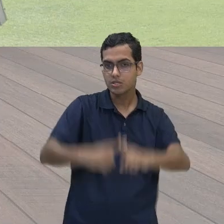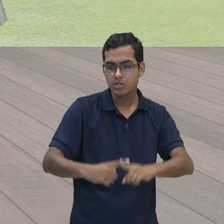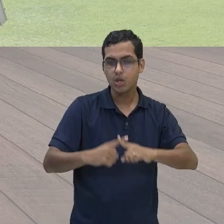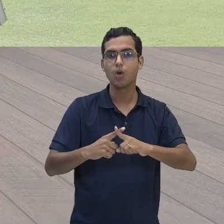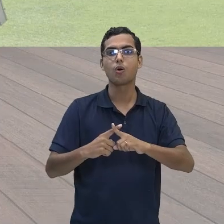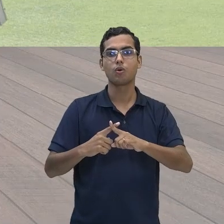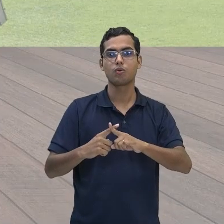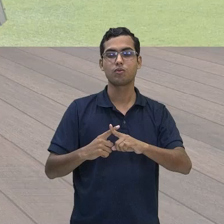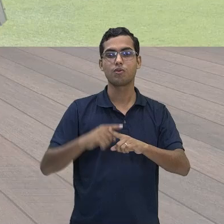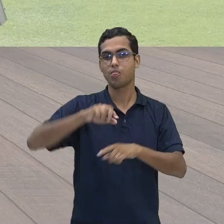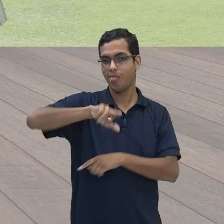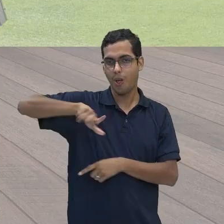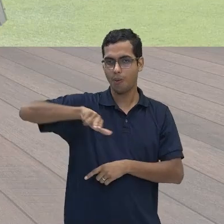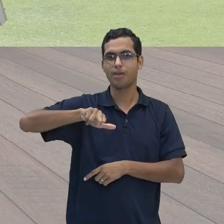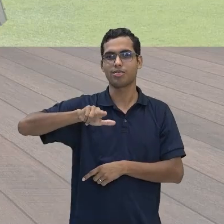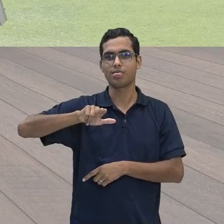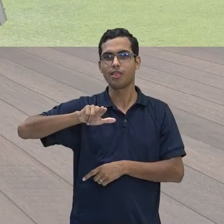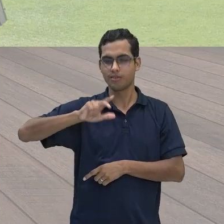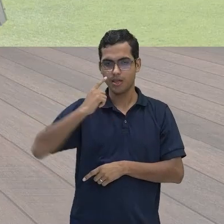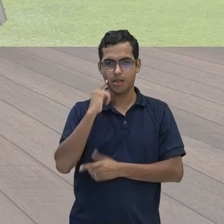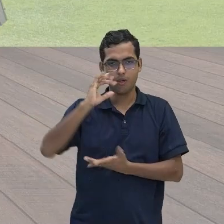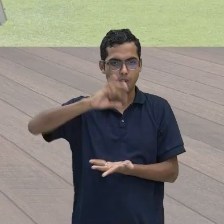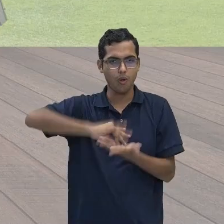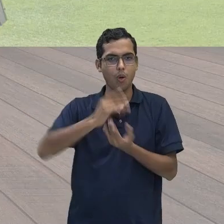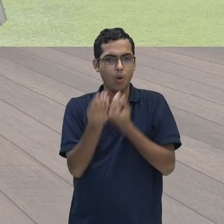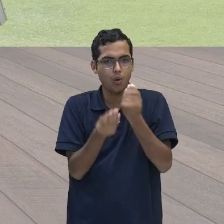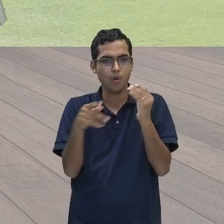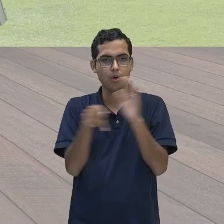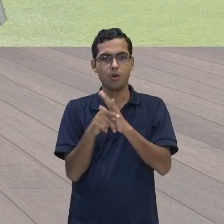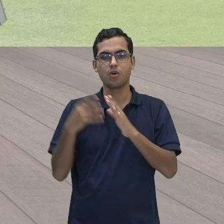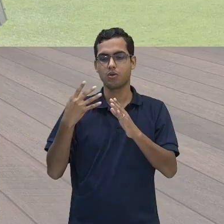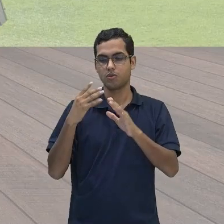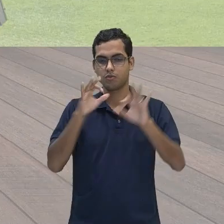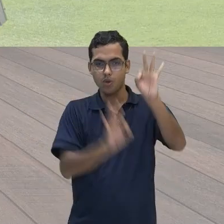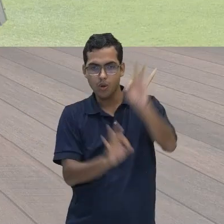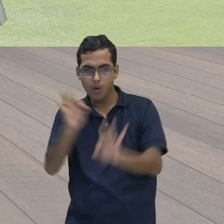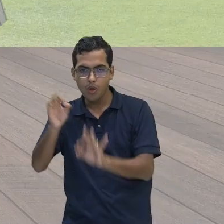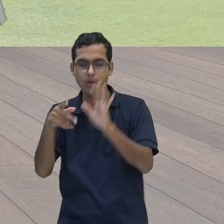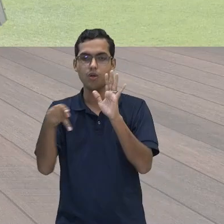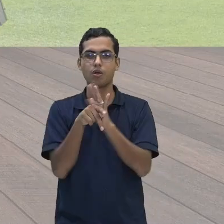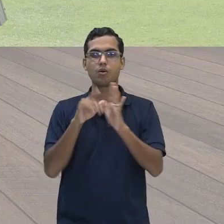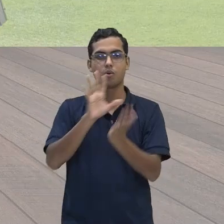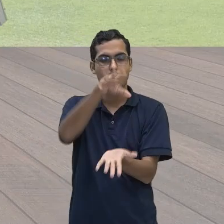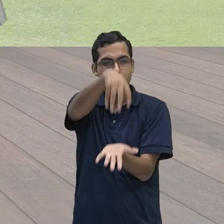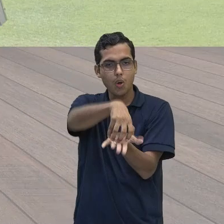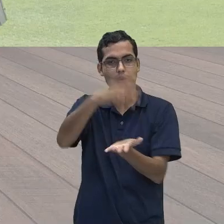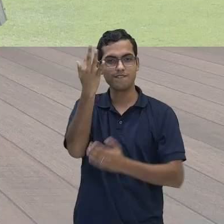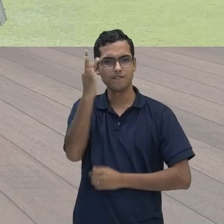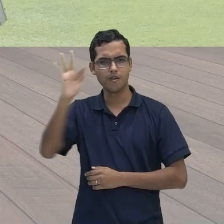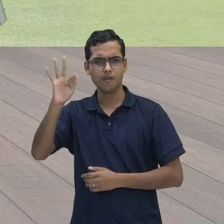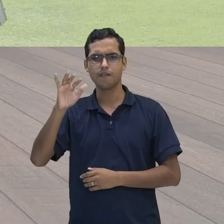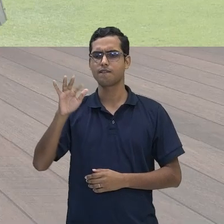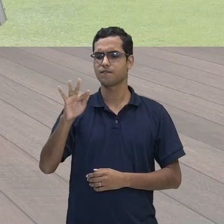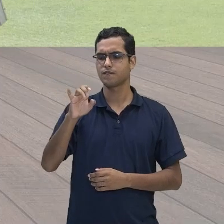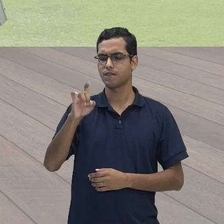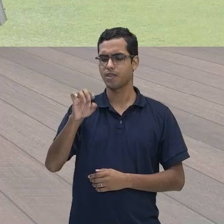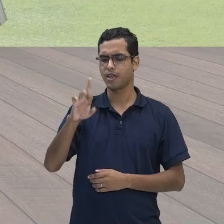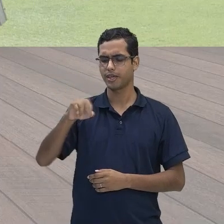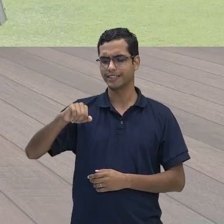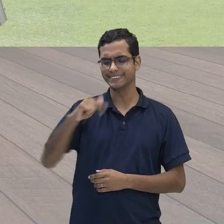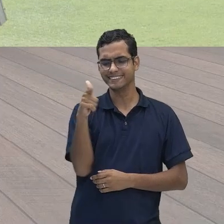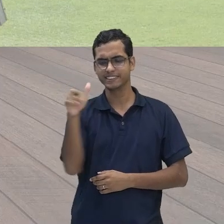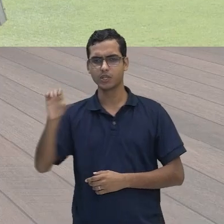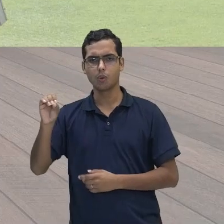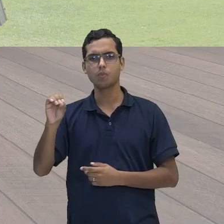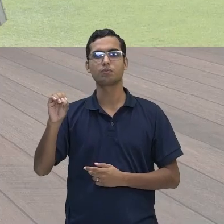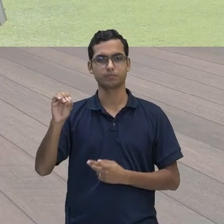realizada a cada 4 anos pela Federação Internacional de Ginástica, a FIG. E esse